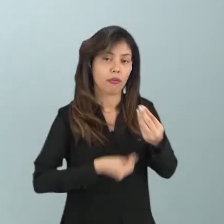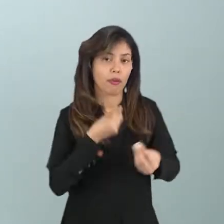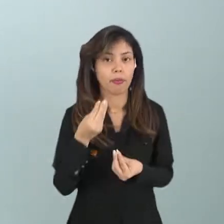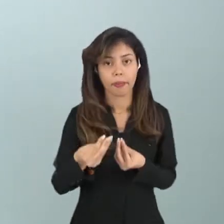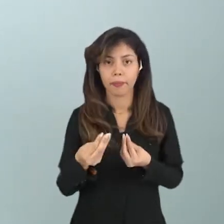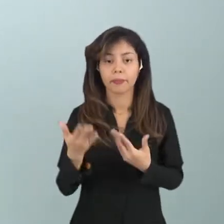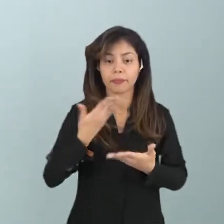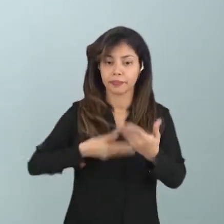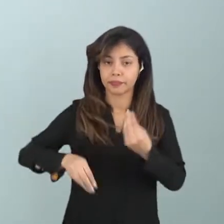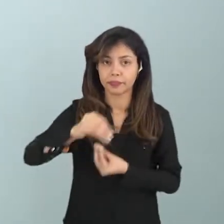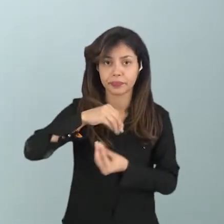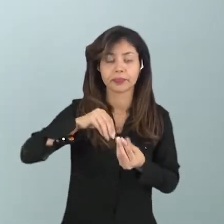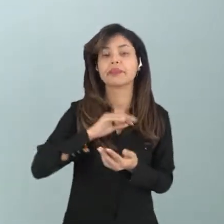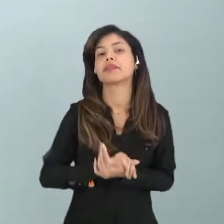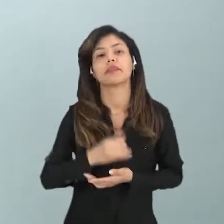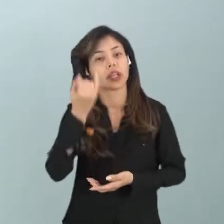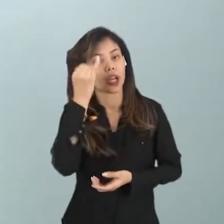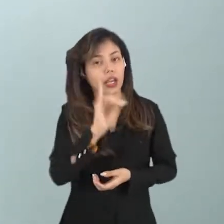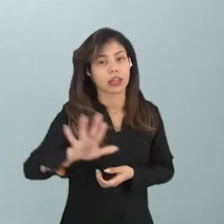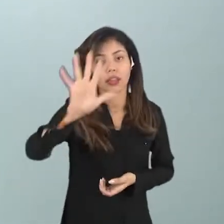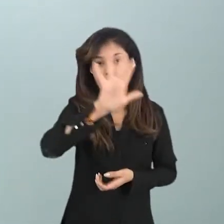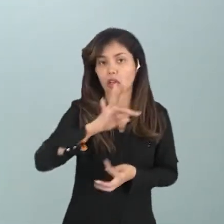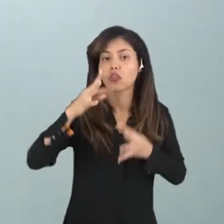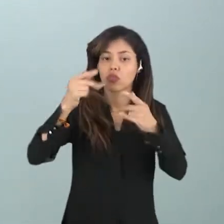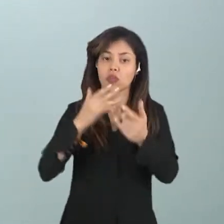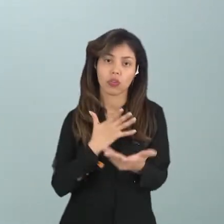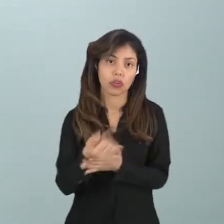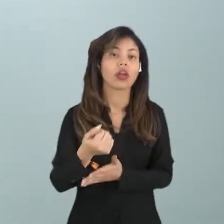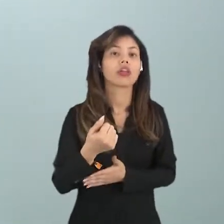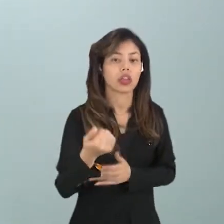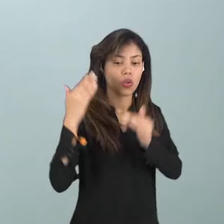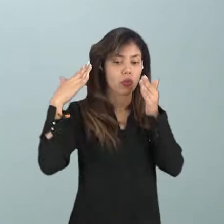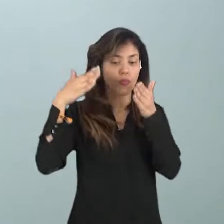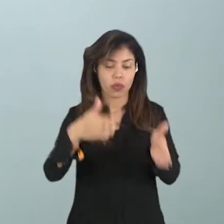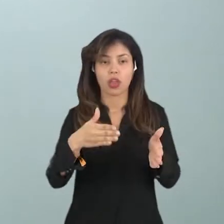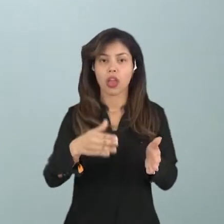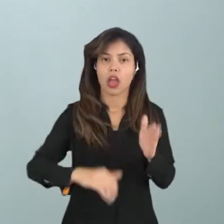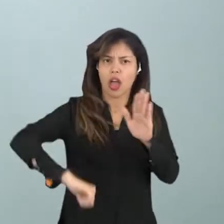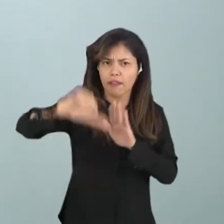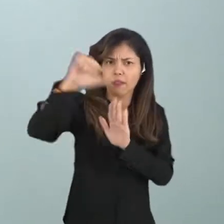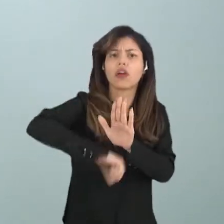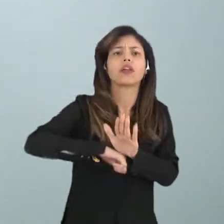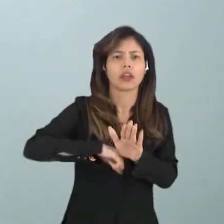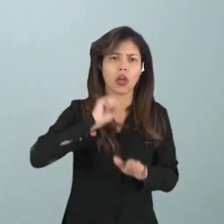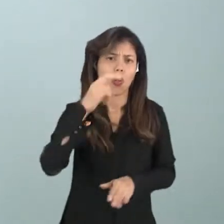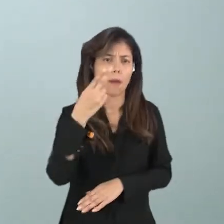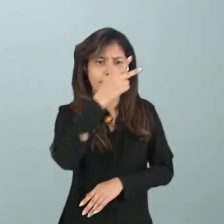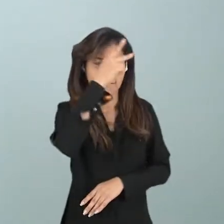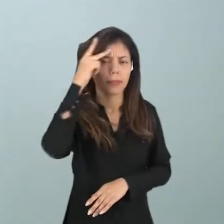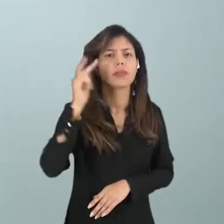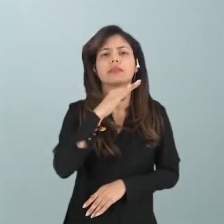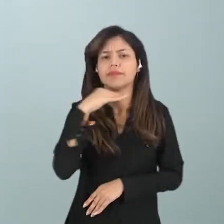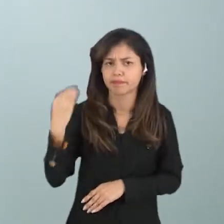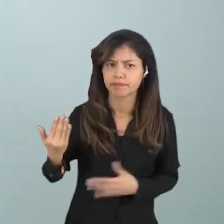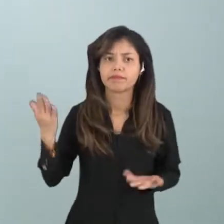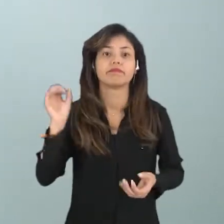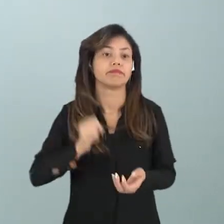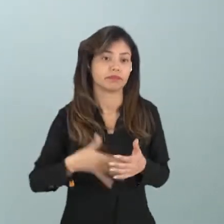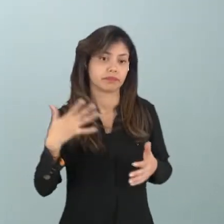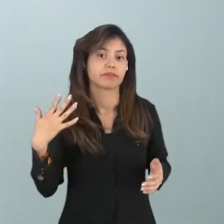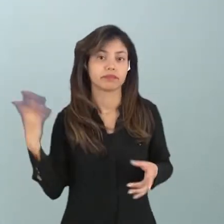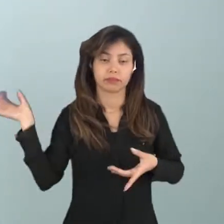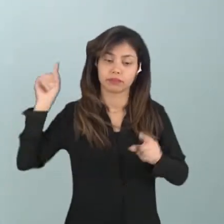meio ideal para conquistar os seus objetivos, usando a violência e matando pessoas, muitas delas, às vezes,